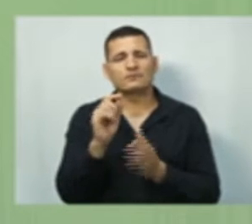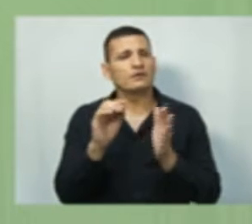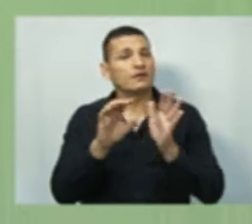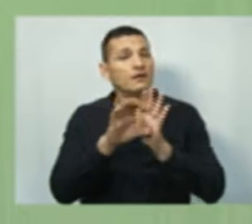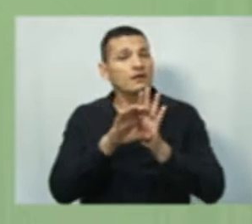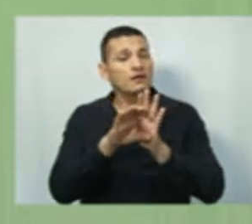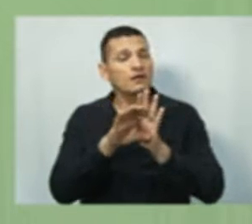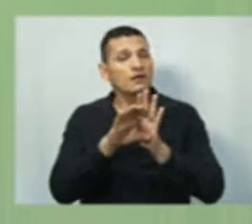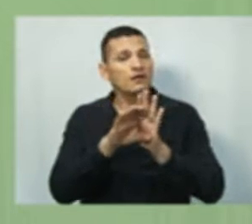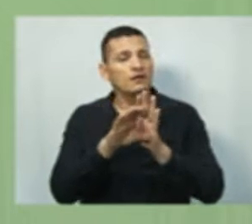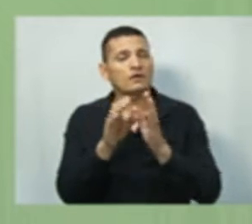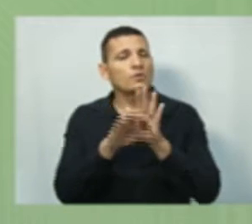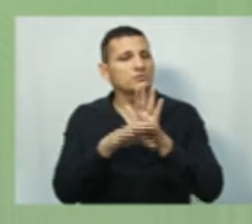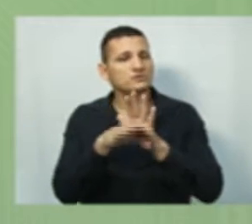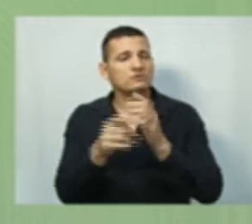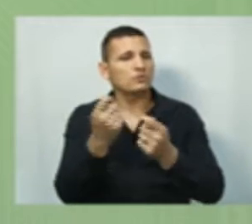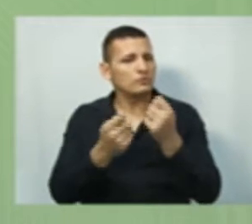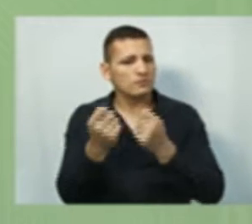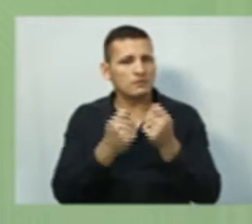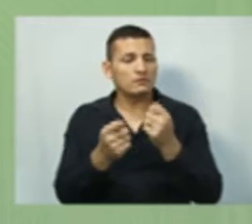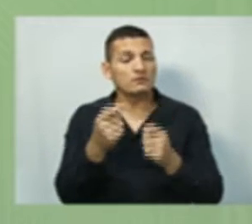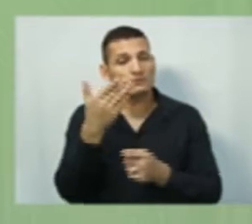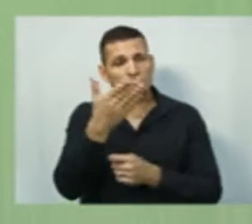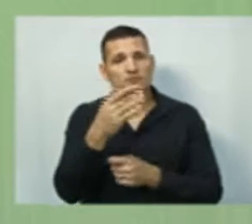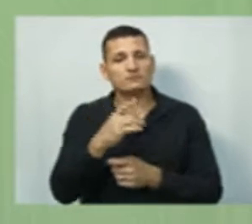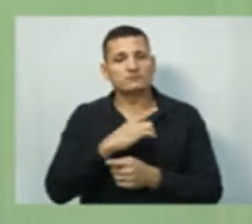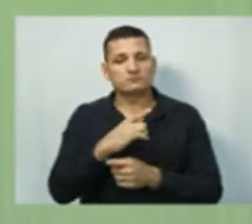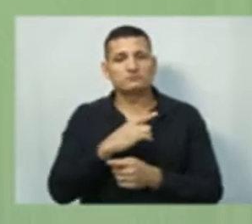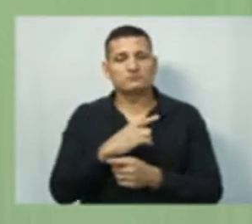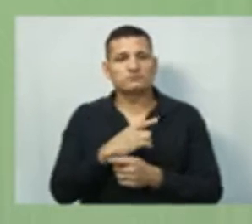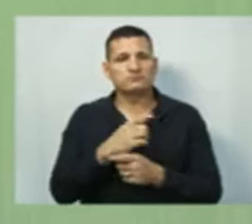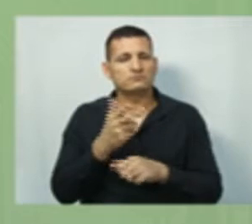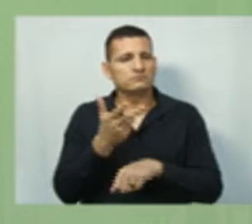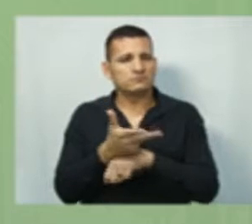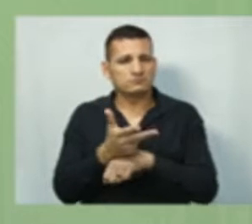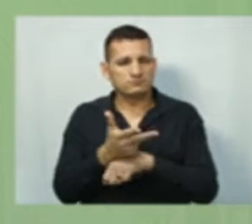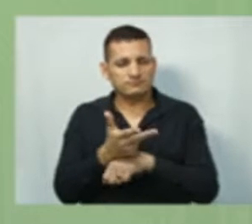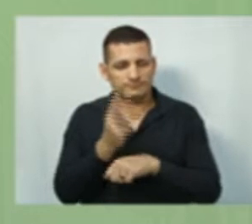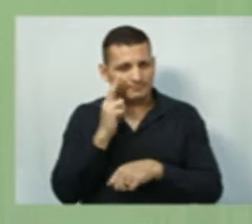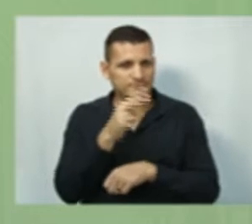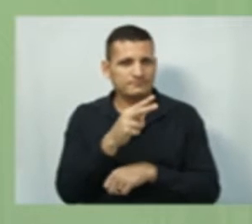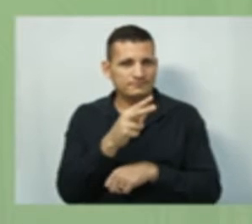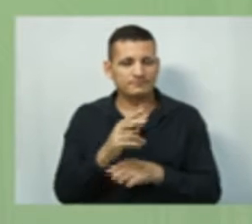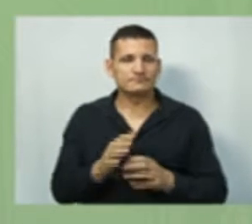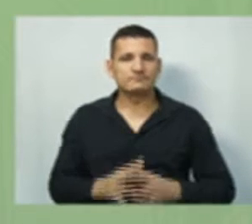programamos um material para trazer um pouco dessa resposta. Vamos assistir?